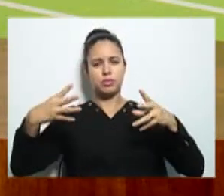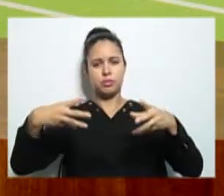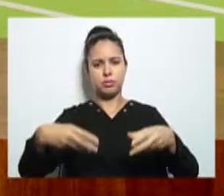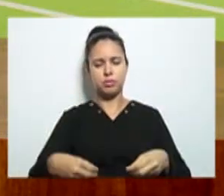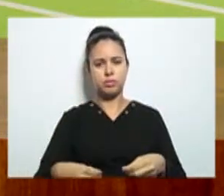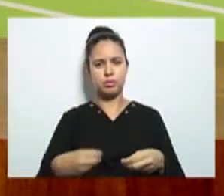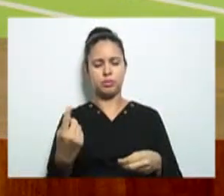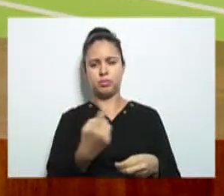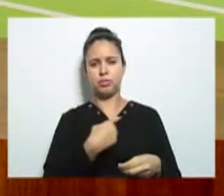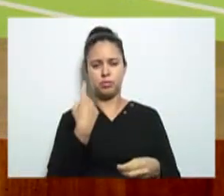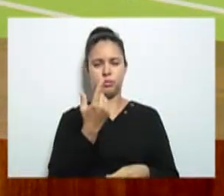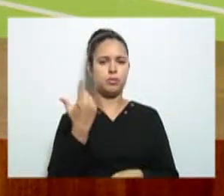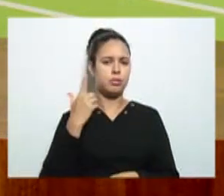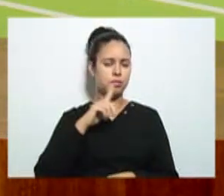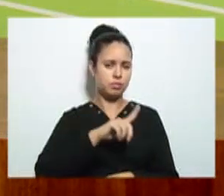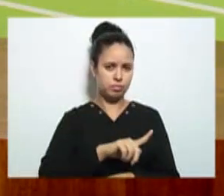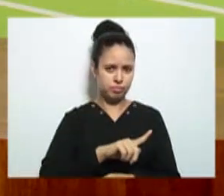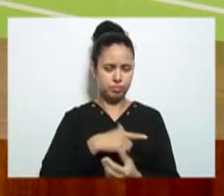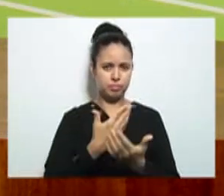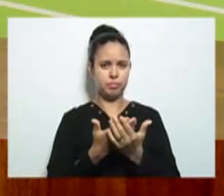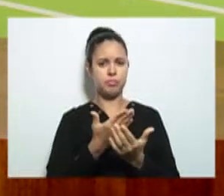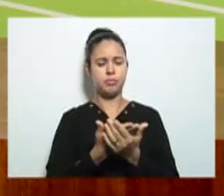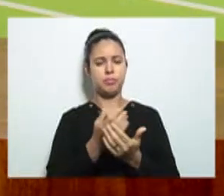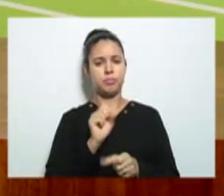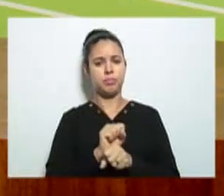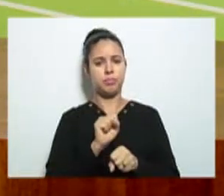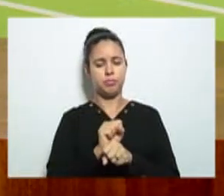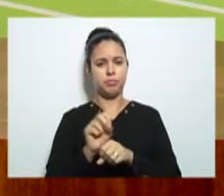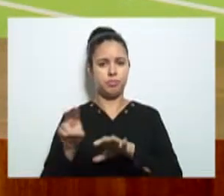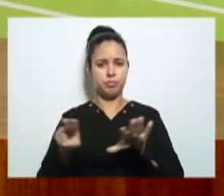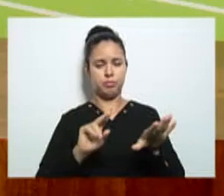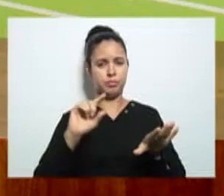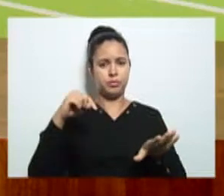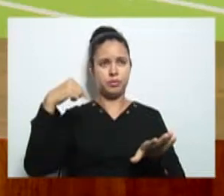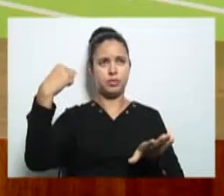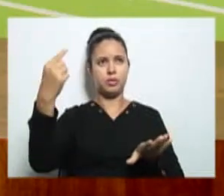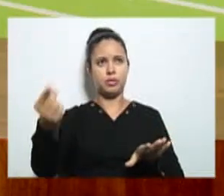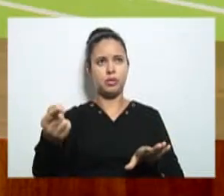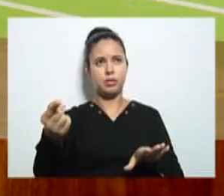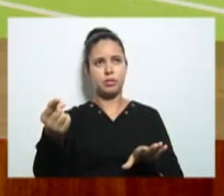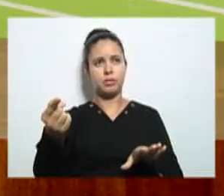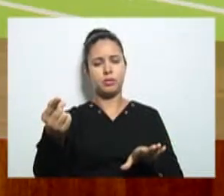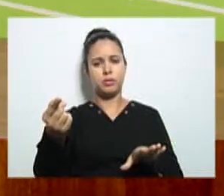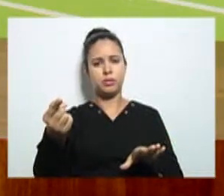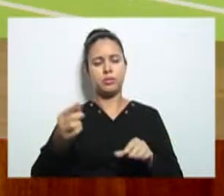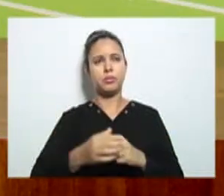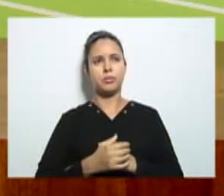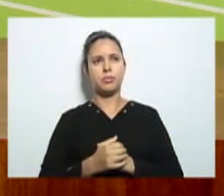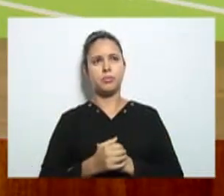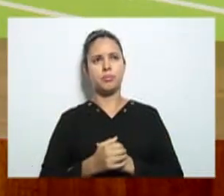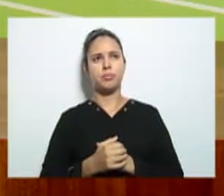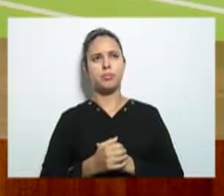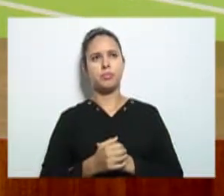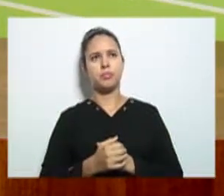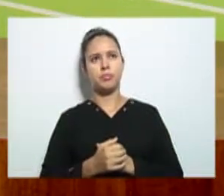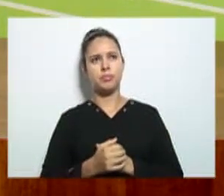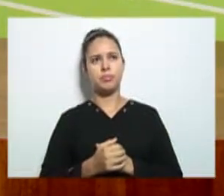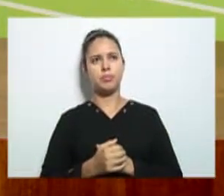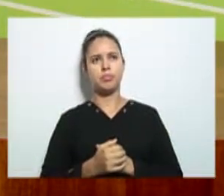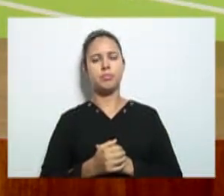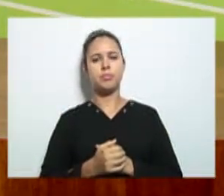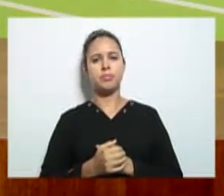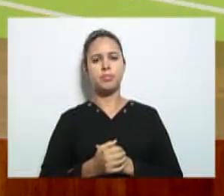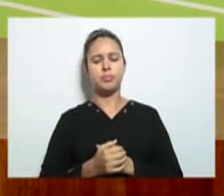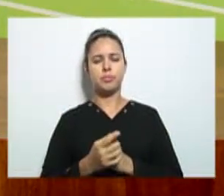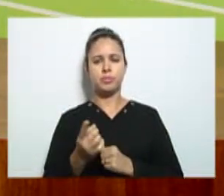teve uma aula excelente e a gente espera vocês na próxima terça-feira, né? Essa aula, para que a gente